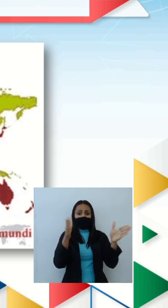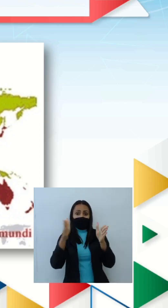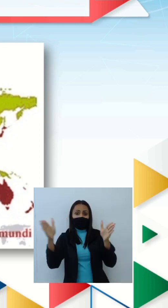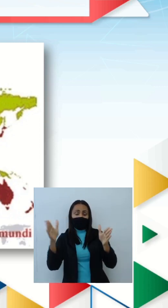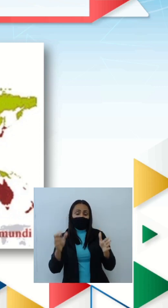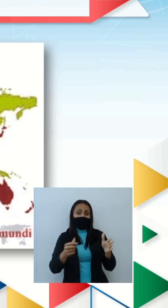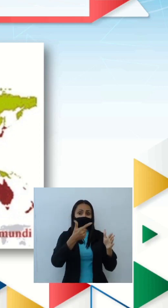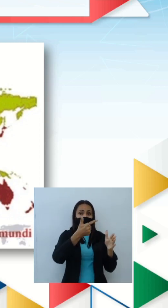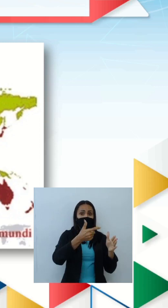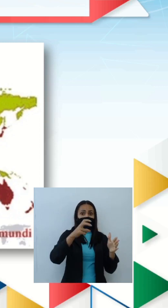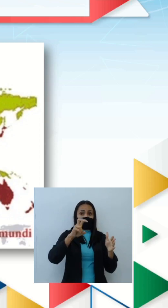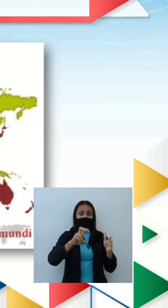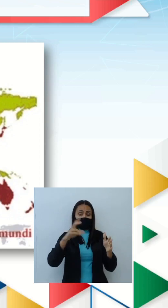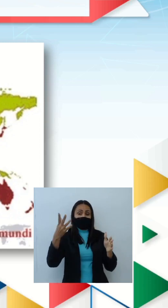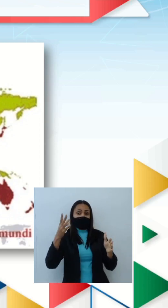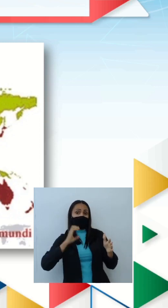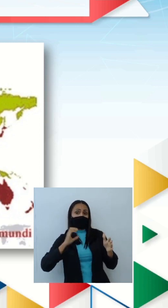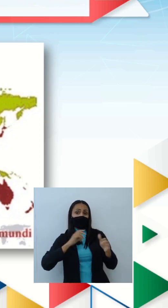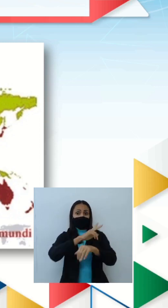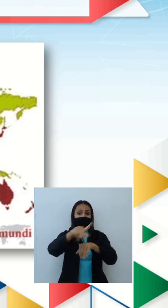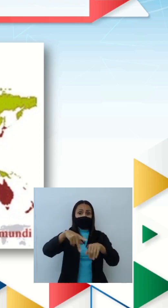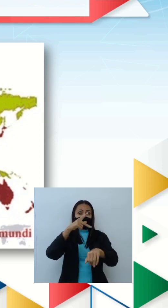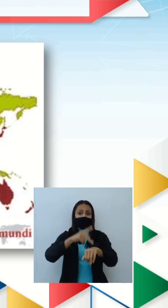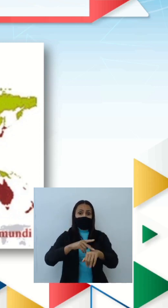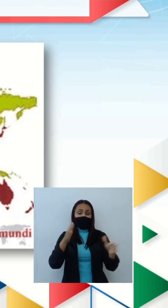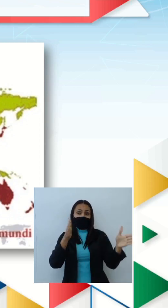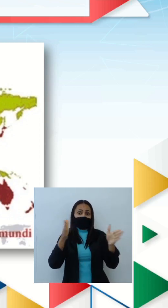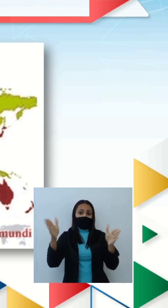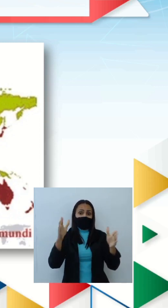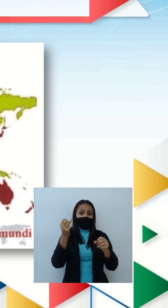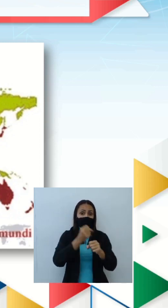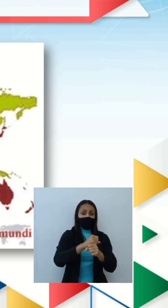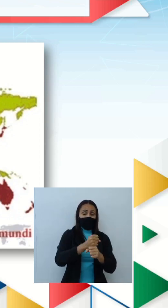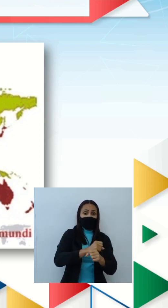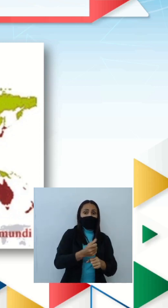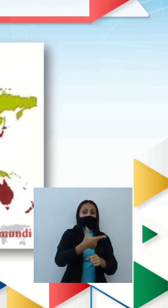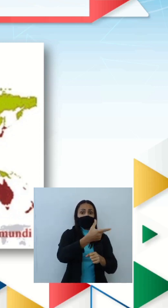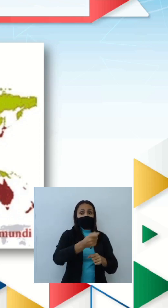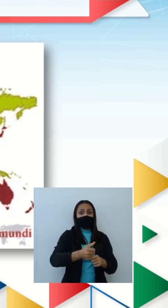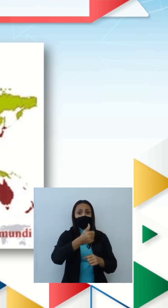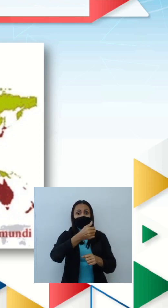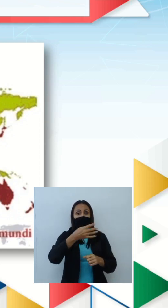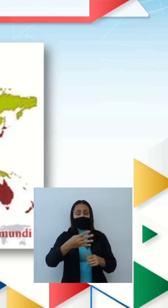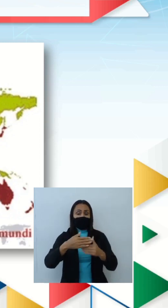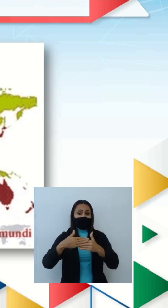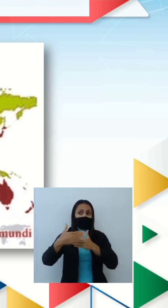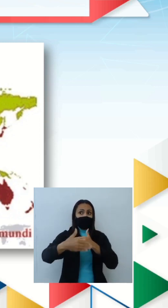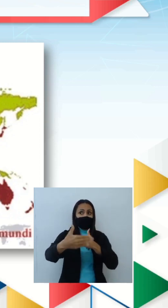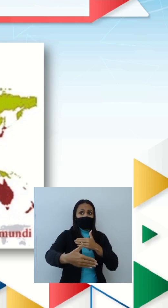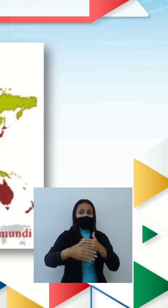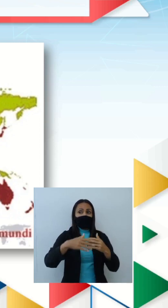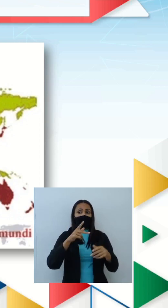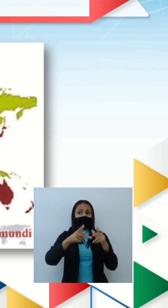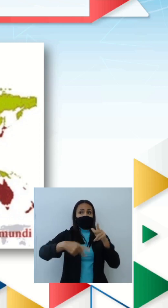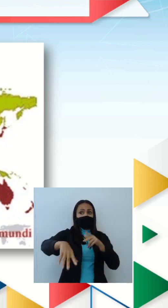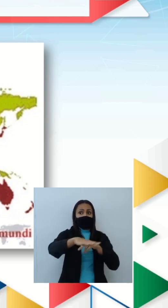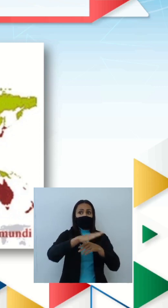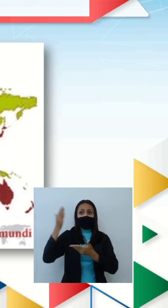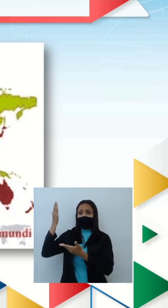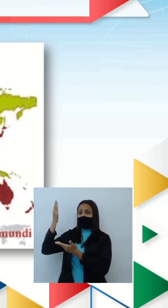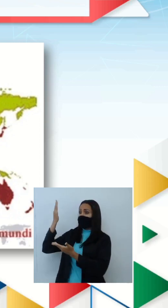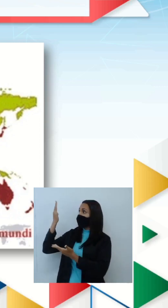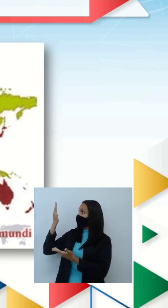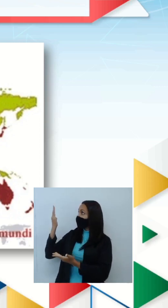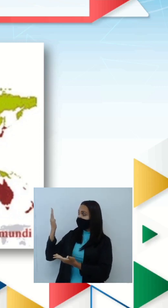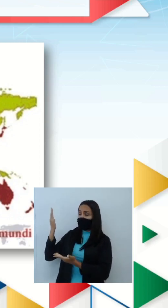de riqueza entre os países de 2013 para cá, né? O BIP fosse distribuído pela população, seria dessa forma aí,